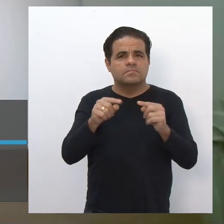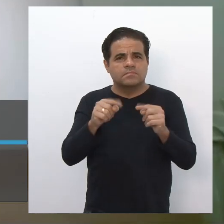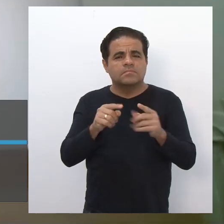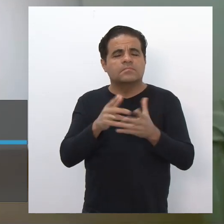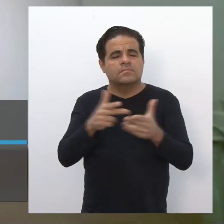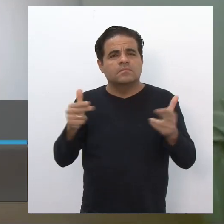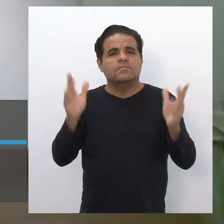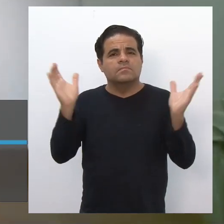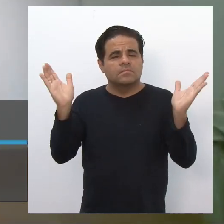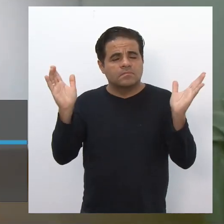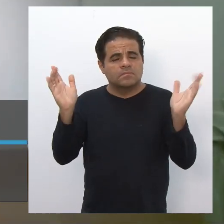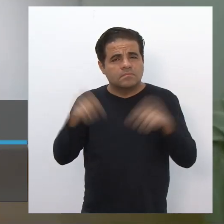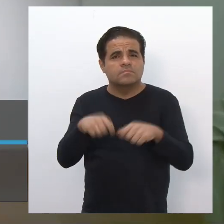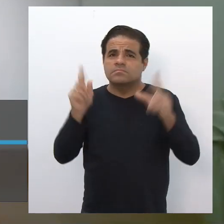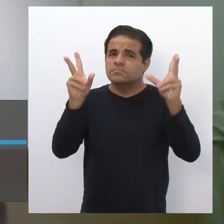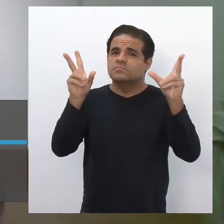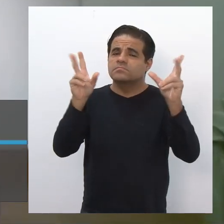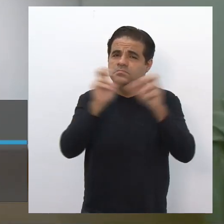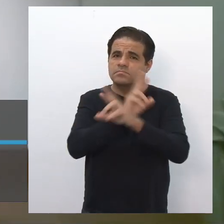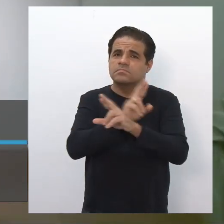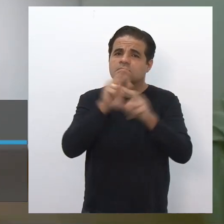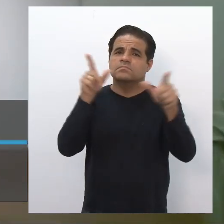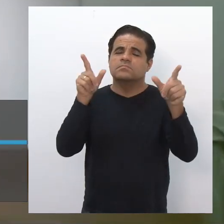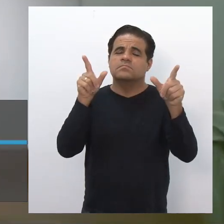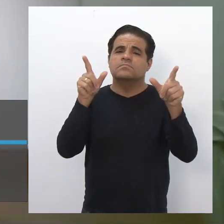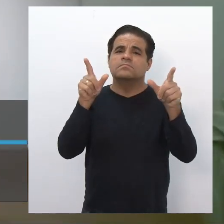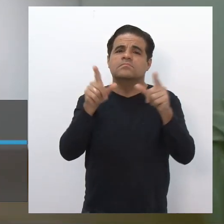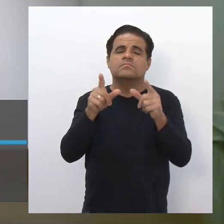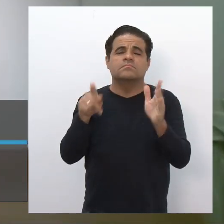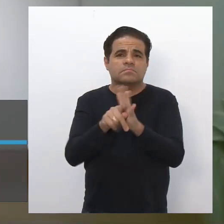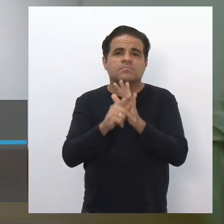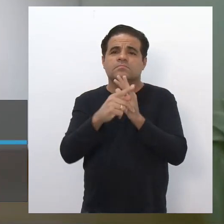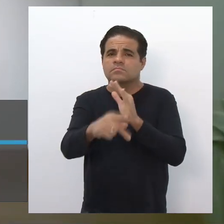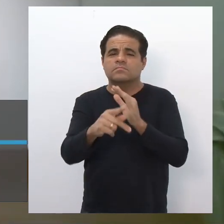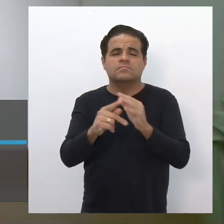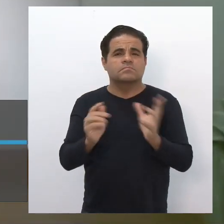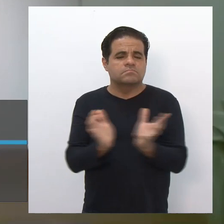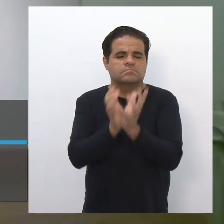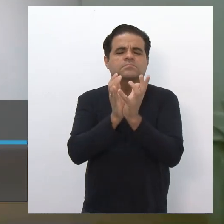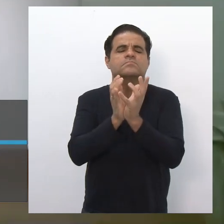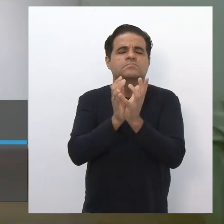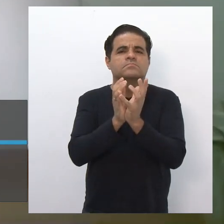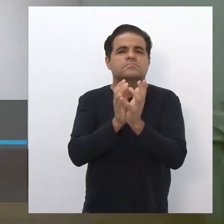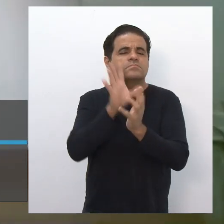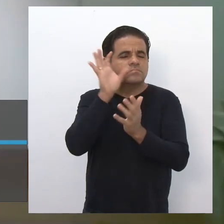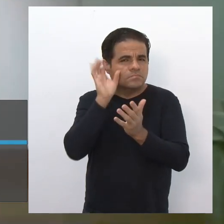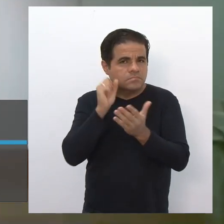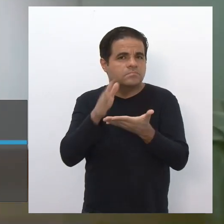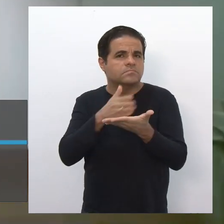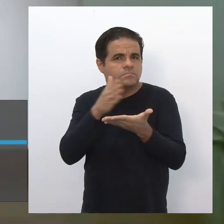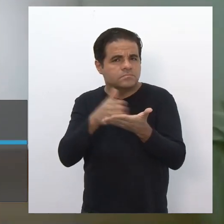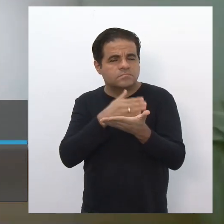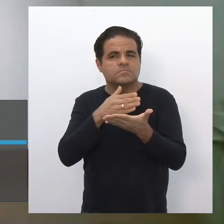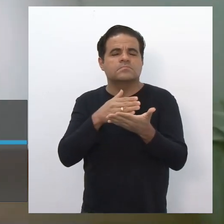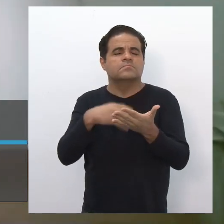acho que esse é o grande diferencial que faz desse clube, tanto do audiolivro, uma forma